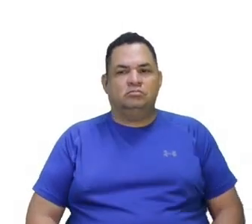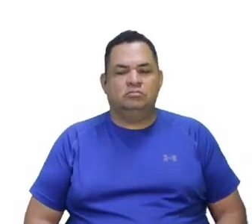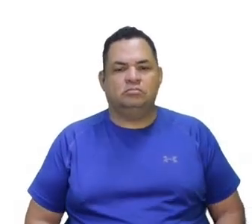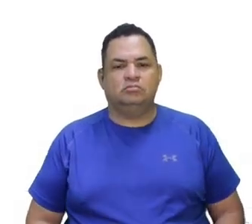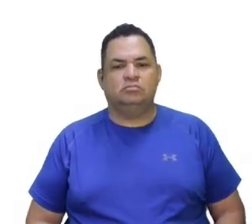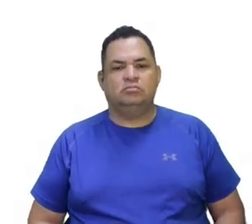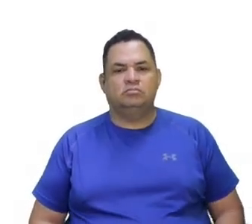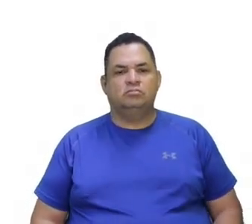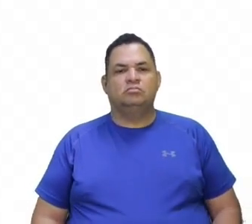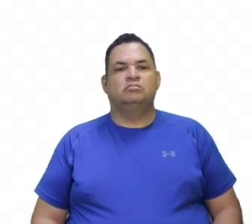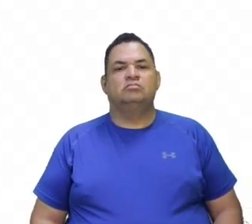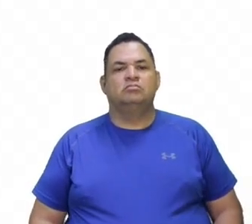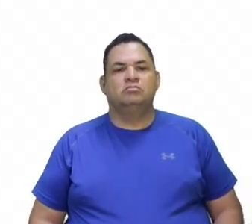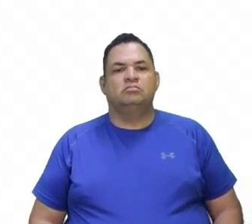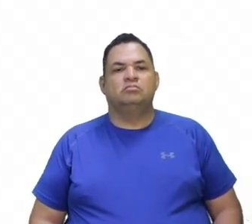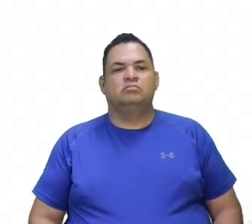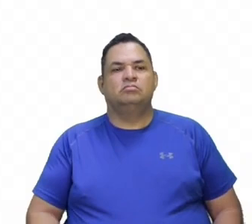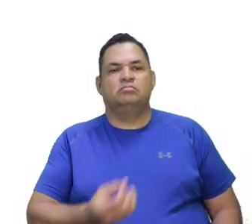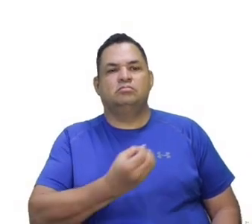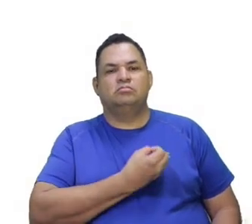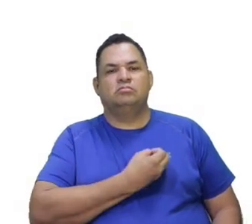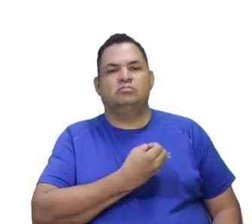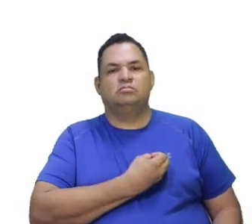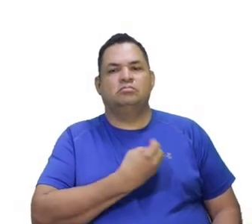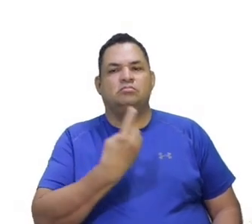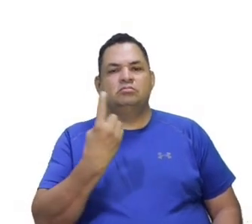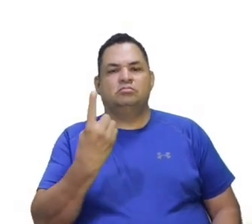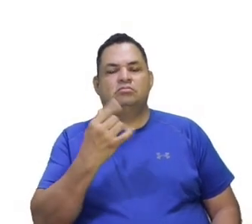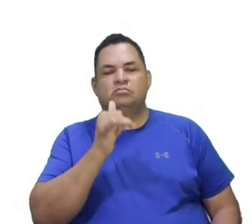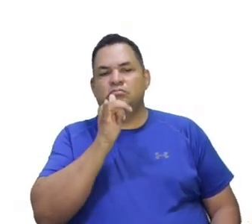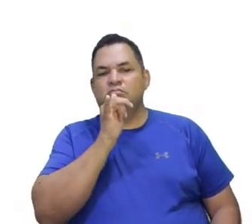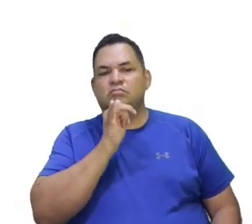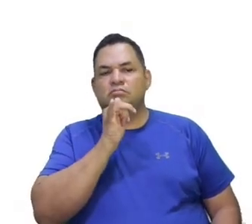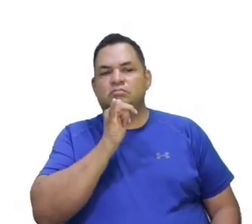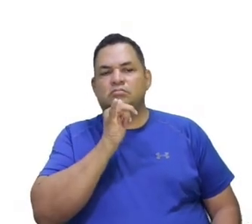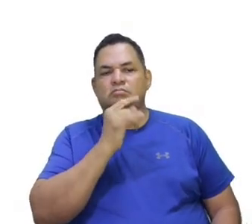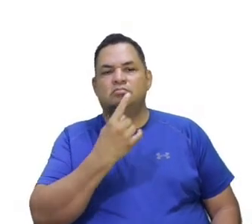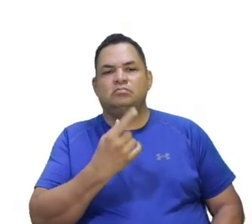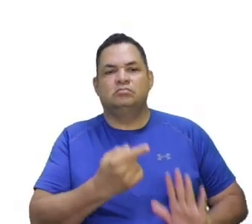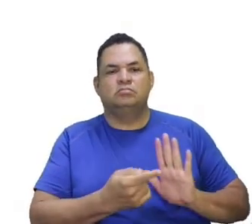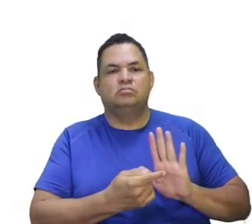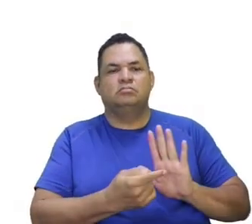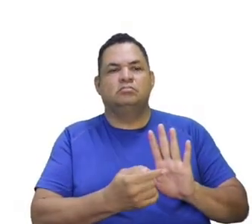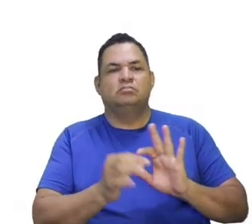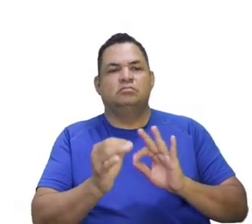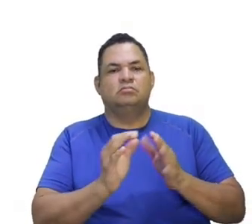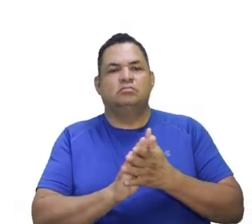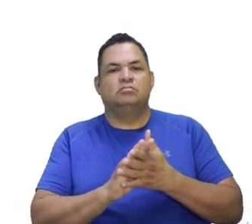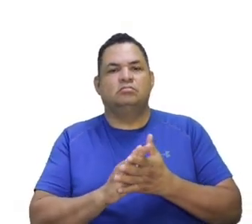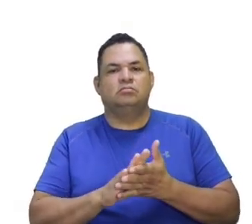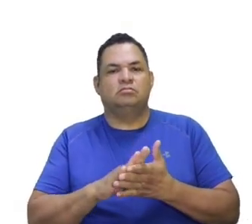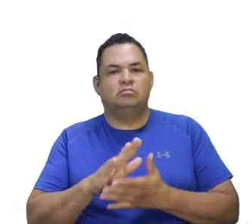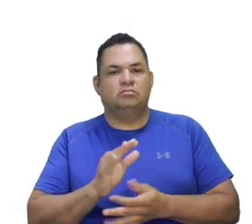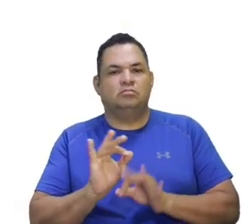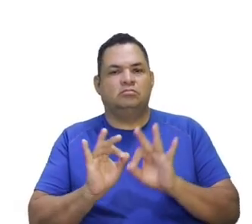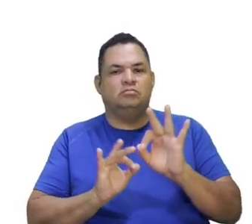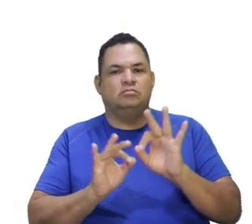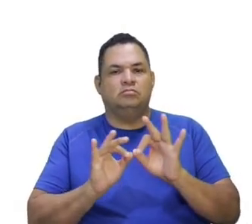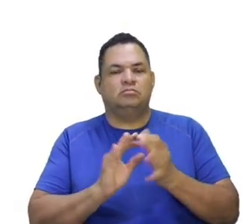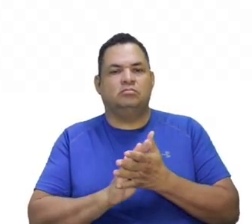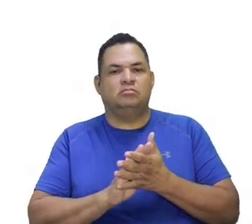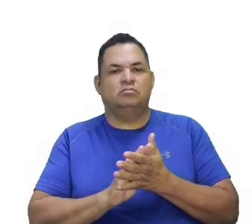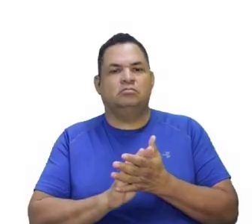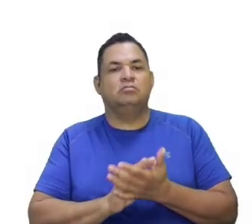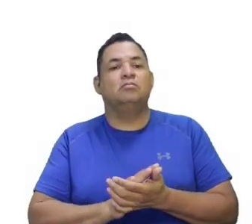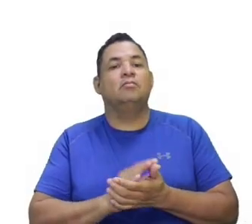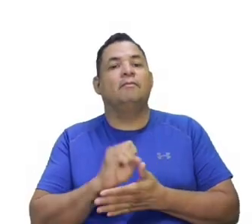Galerinha, na questão de número 1 aqui do nosso exemplo, a gente trouxe uma questão de vestibular adaptada que traz